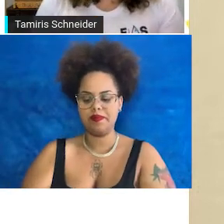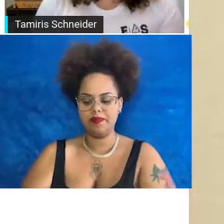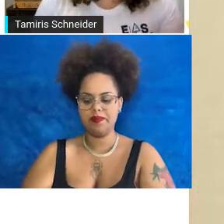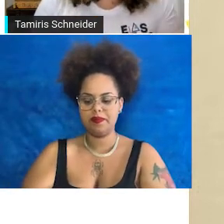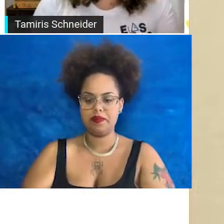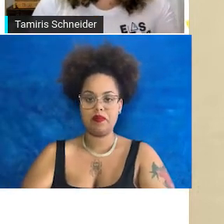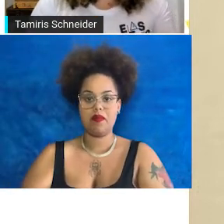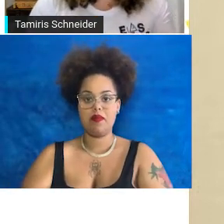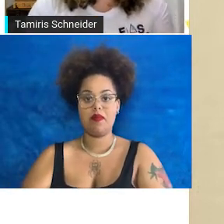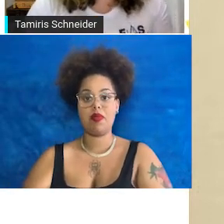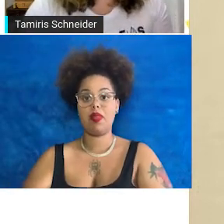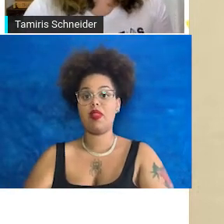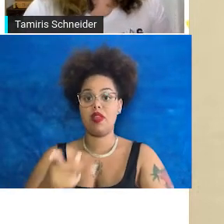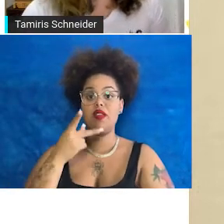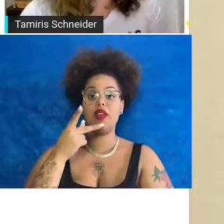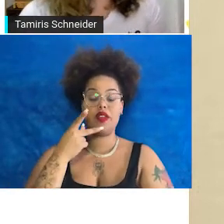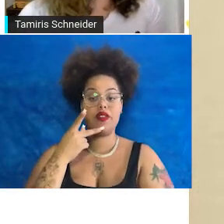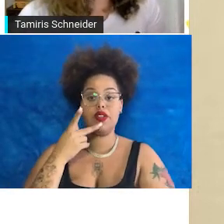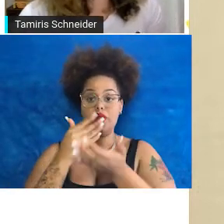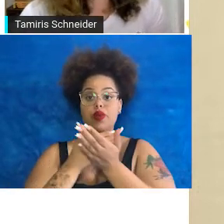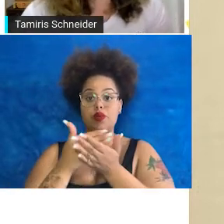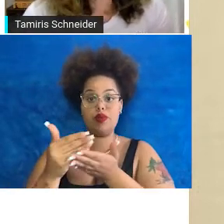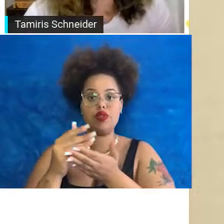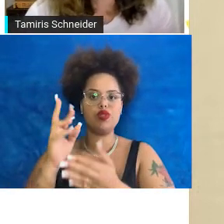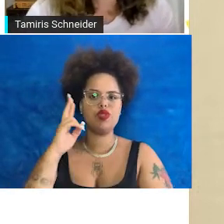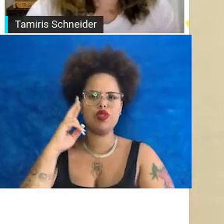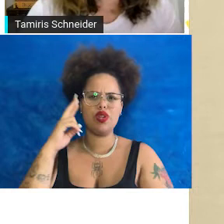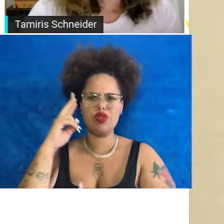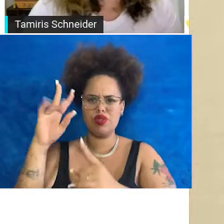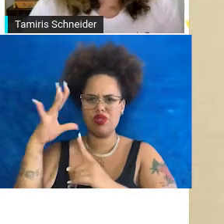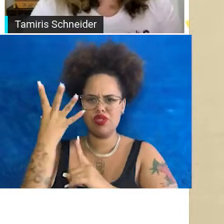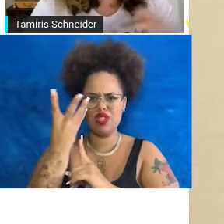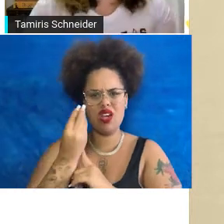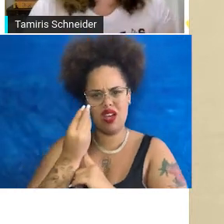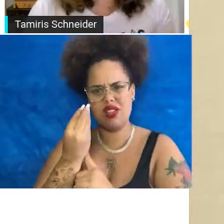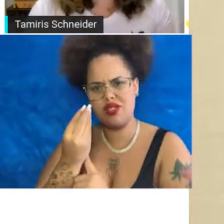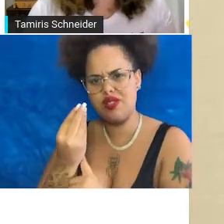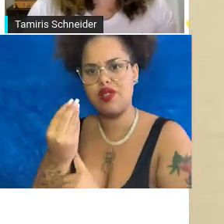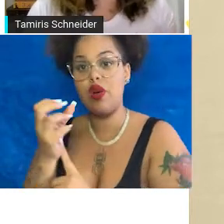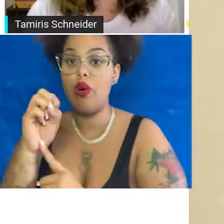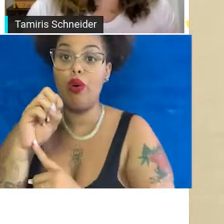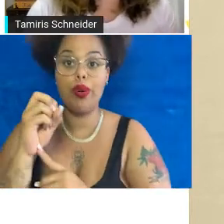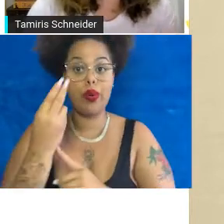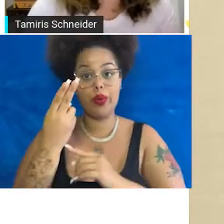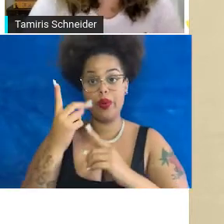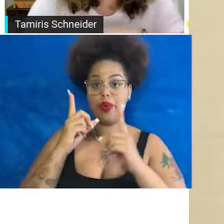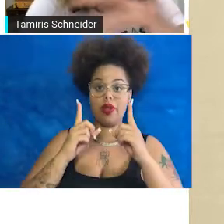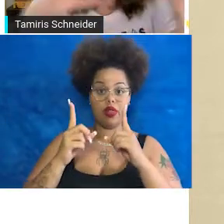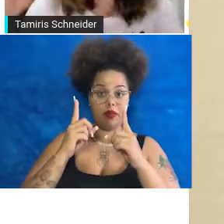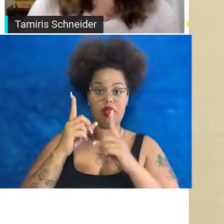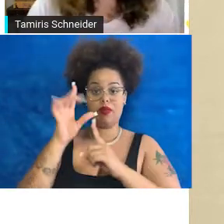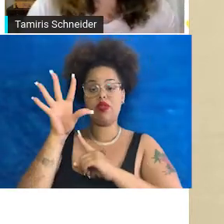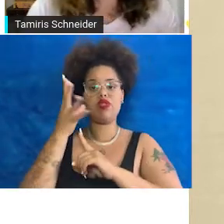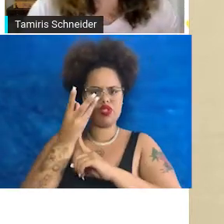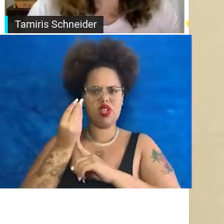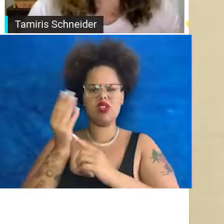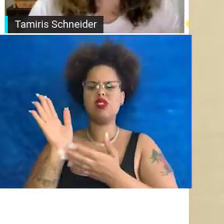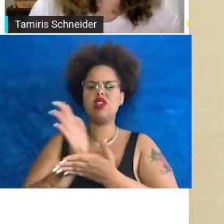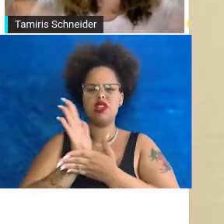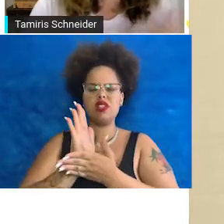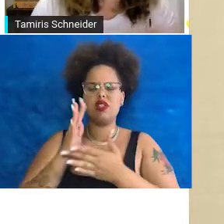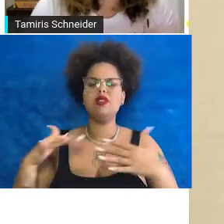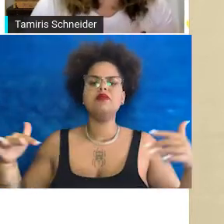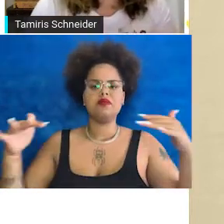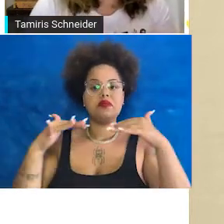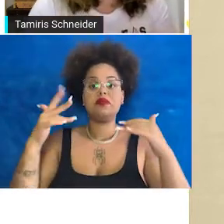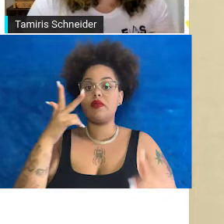Bom, é o que eu falei lá no comecinho. O diretor de arte, ou o departamento de arte, o cinema como um todo,